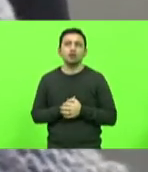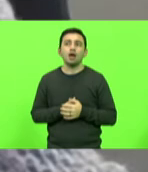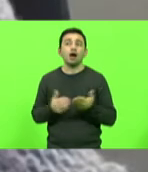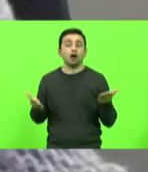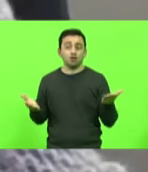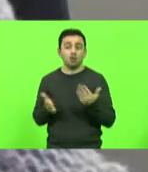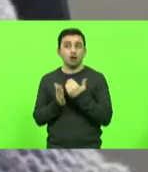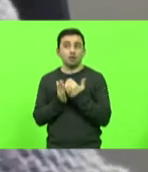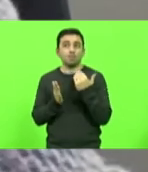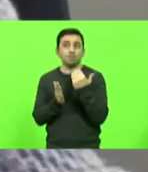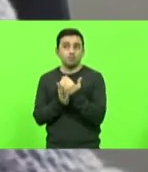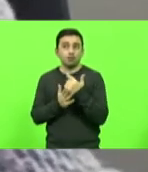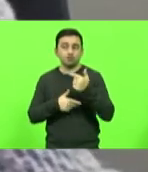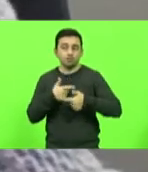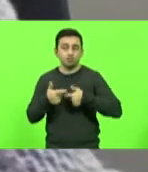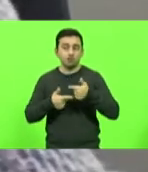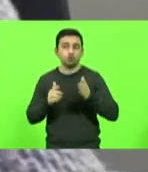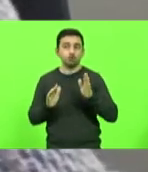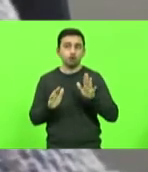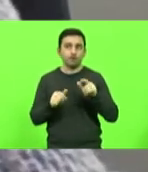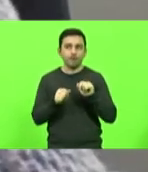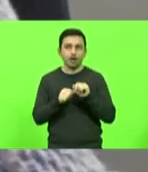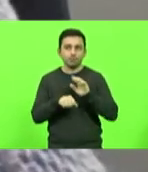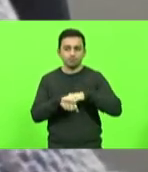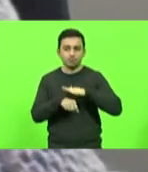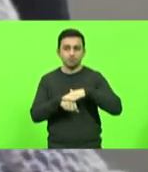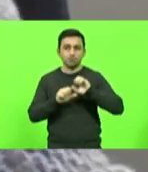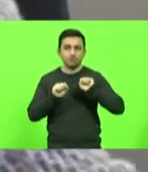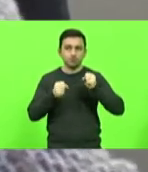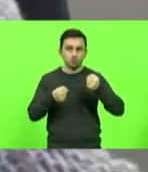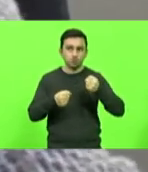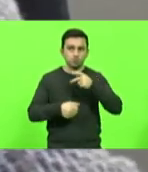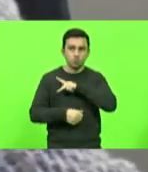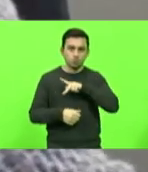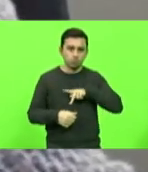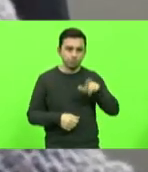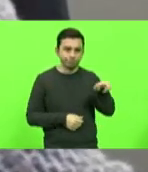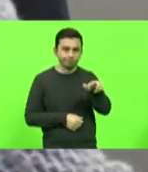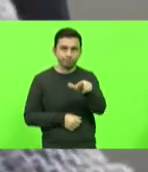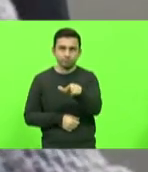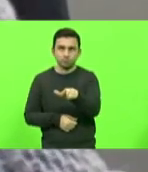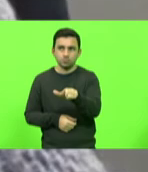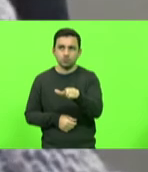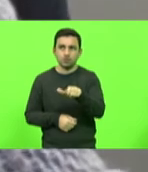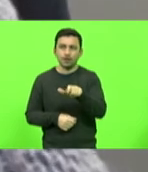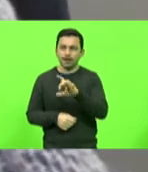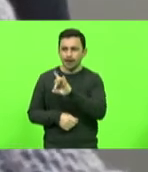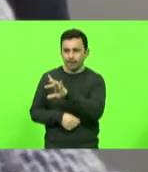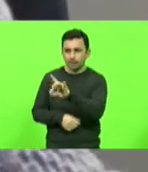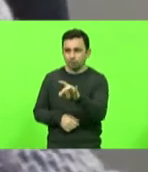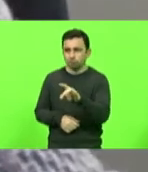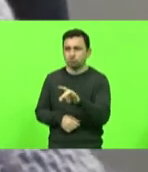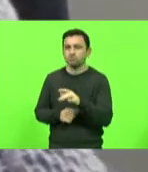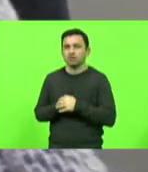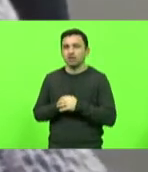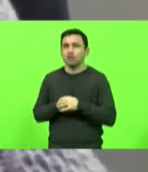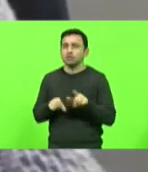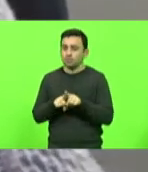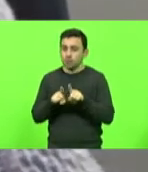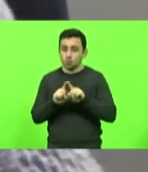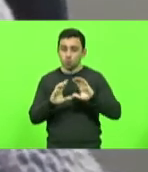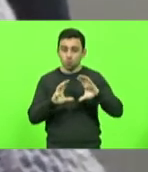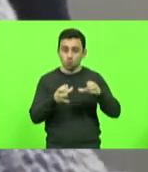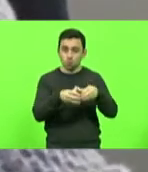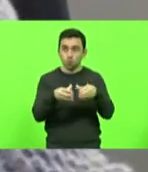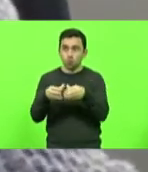do trabalho já realizado pelos defensores e defensoras públicas nas demandas individuais, os núcleos especializados têm